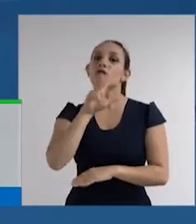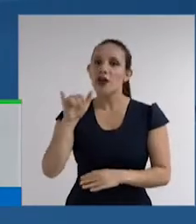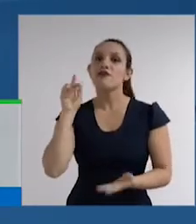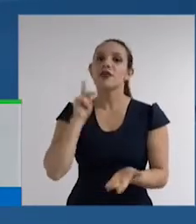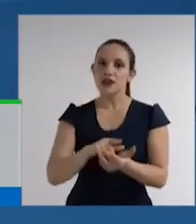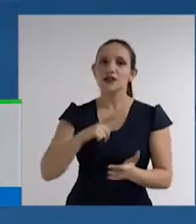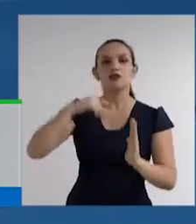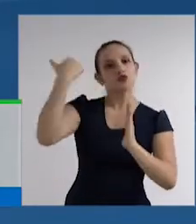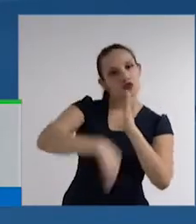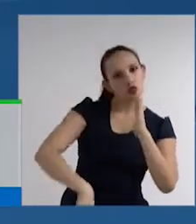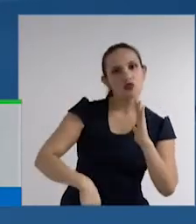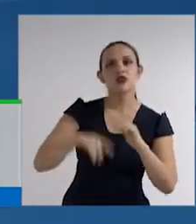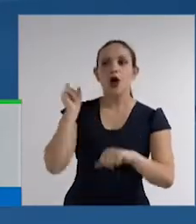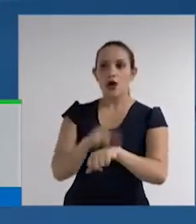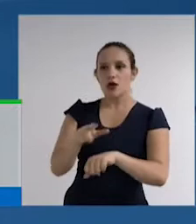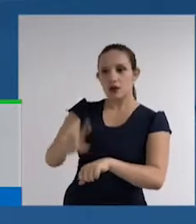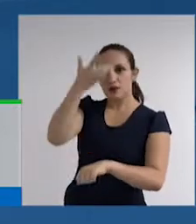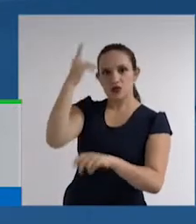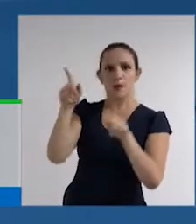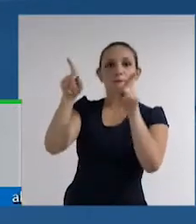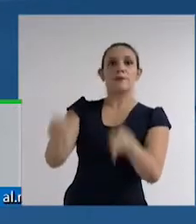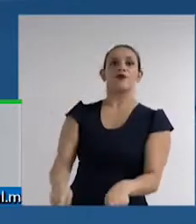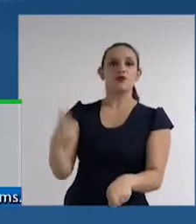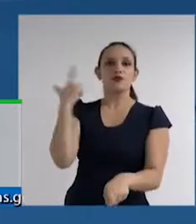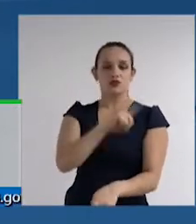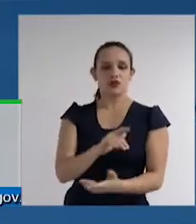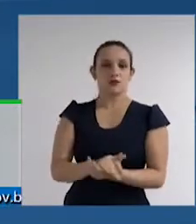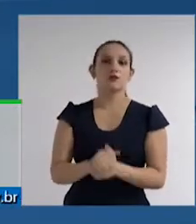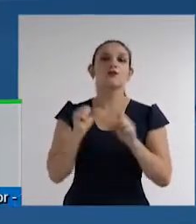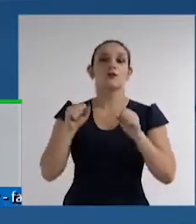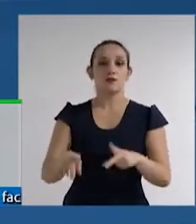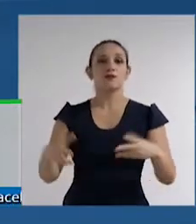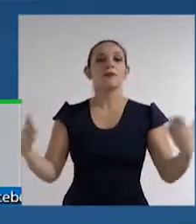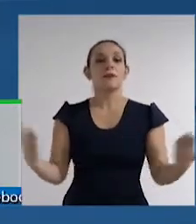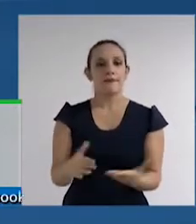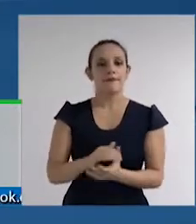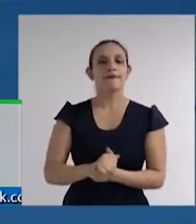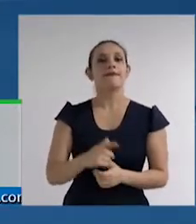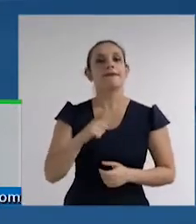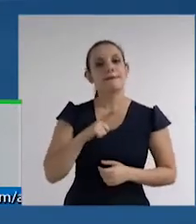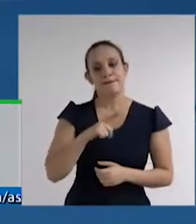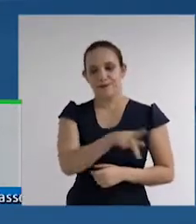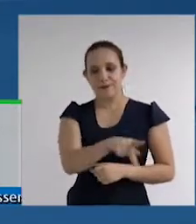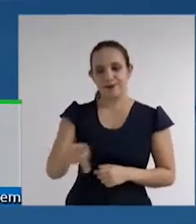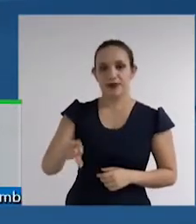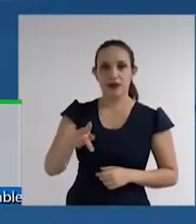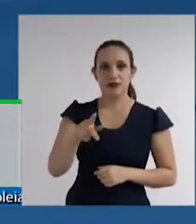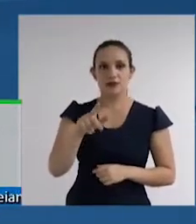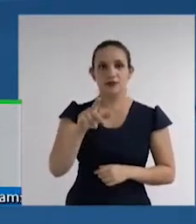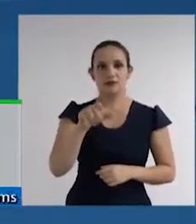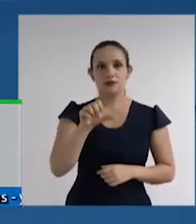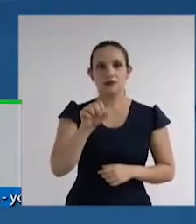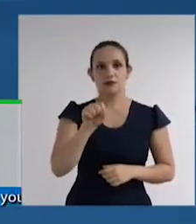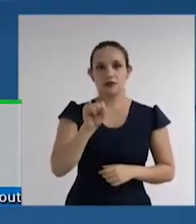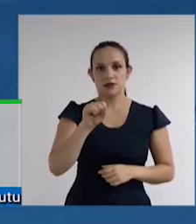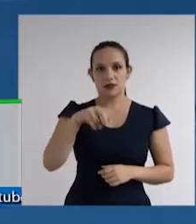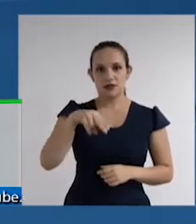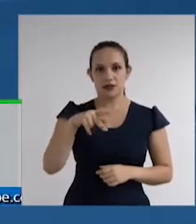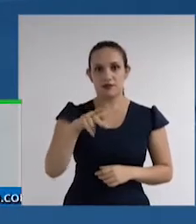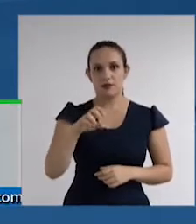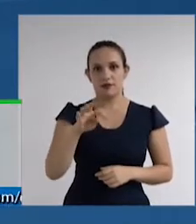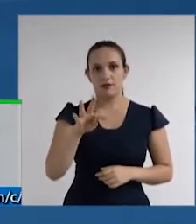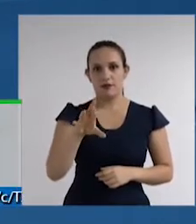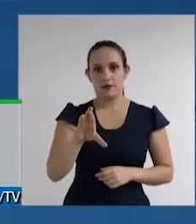vai chegar na bomba. E o nosso presidente está agora na Simpetro, se lá no governo, junto com a